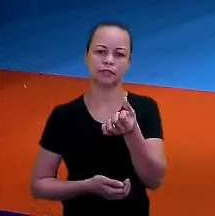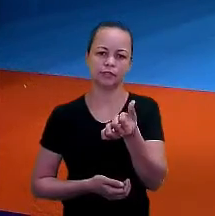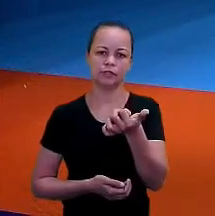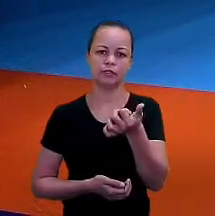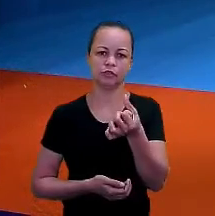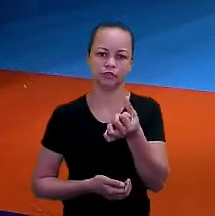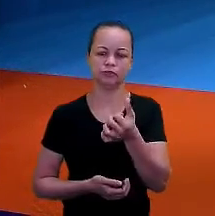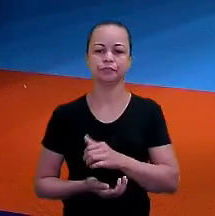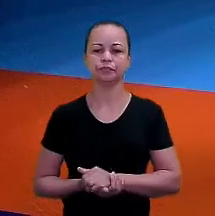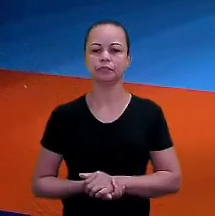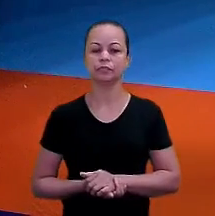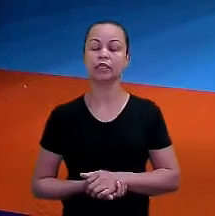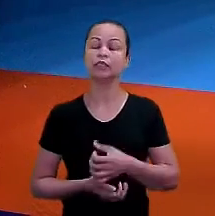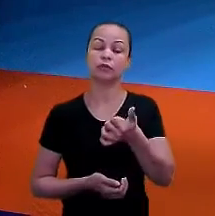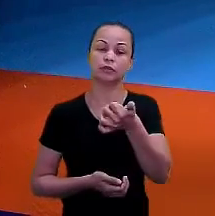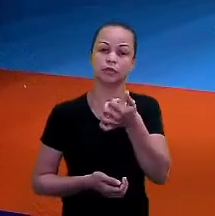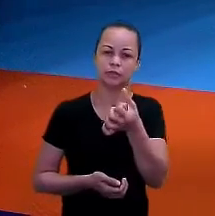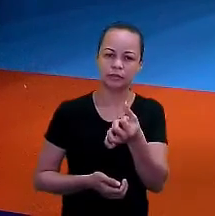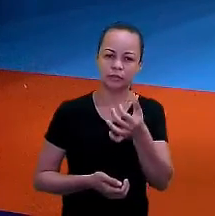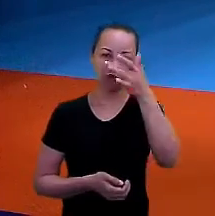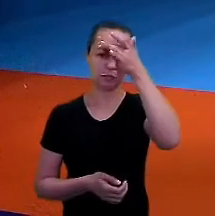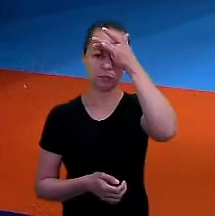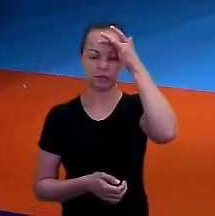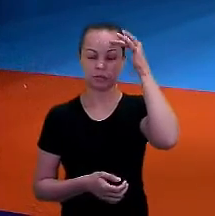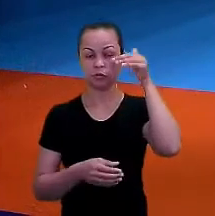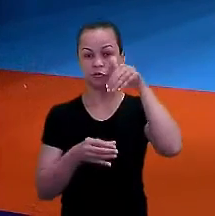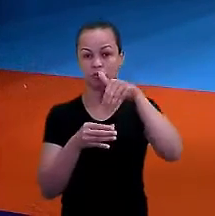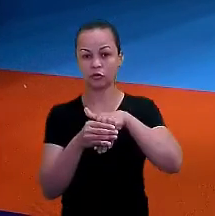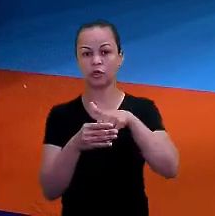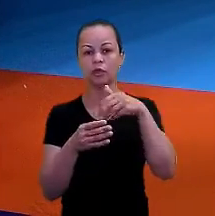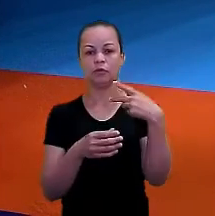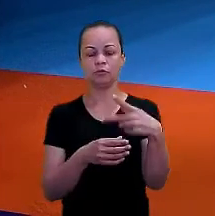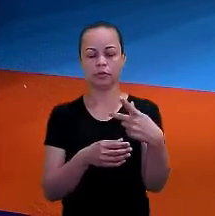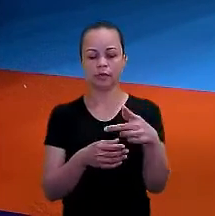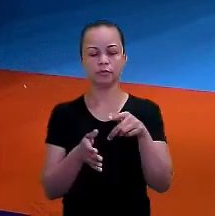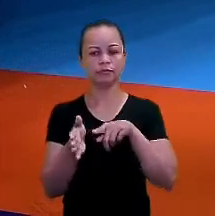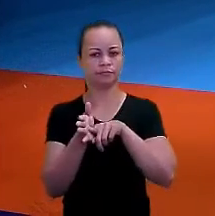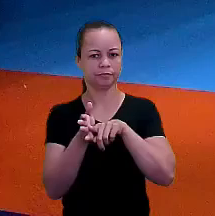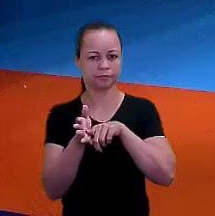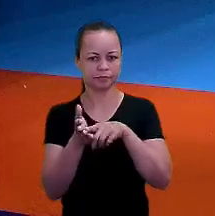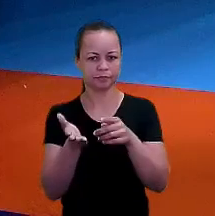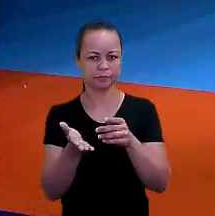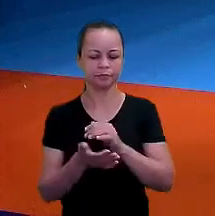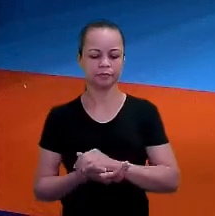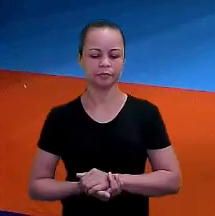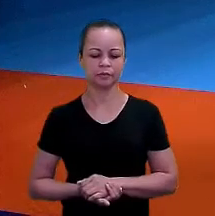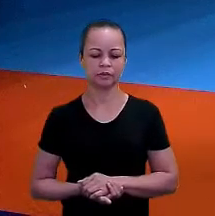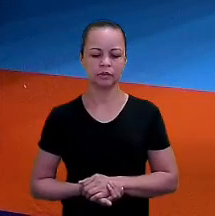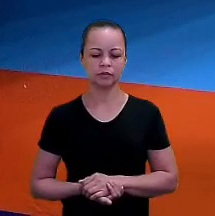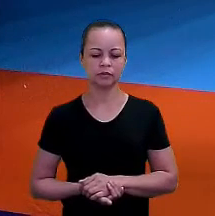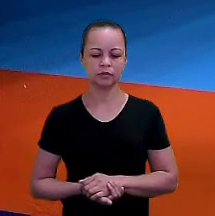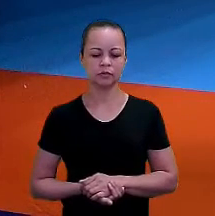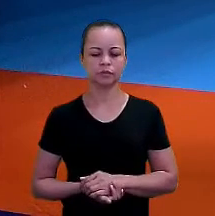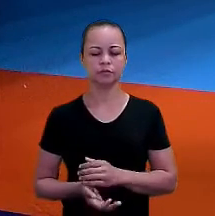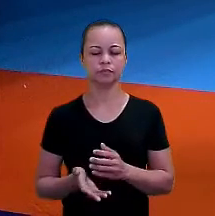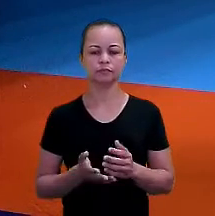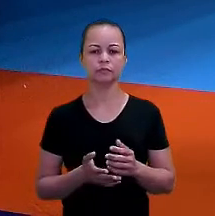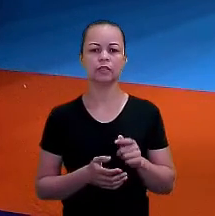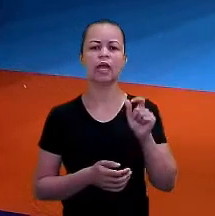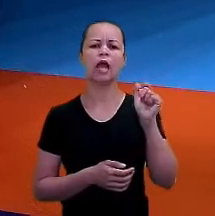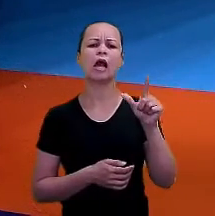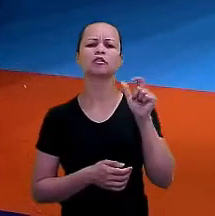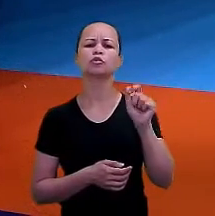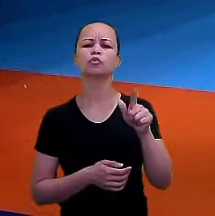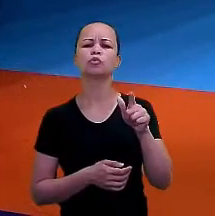tá certo? Então, 16 pessoas votaram nessa pesquisa. Quantos votos a cor azul